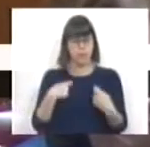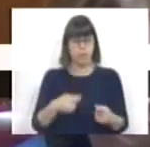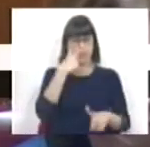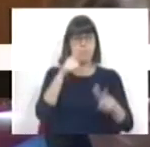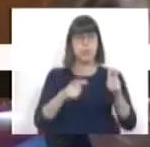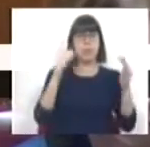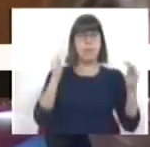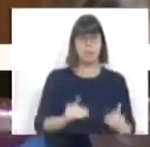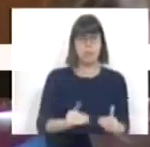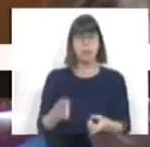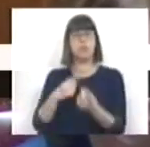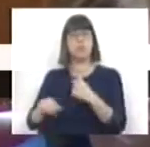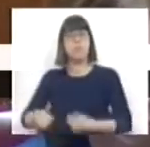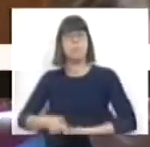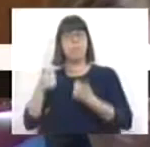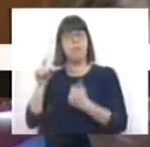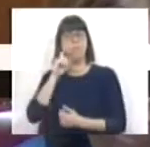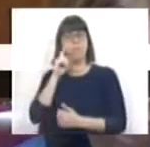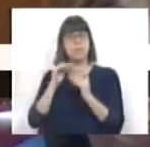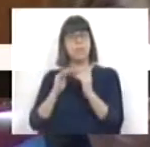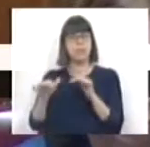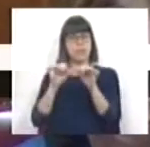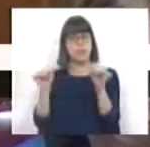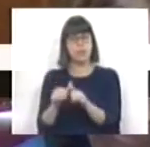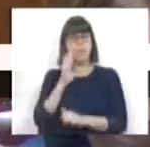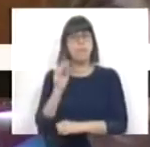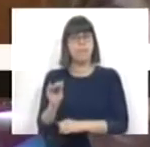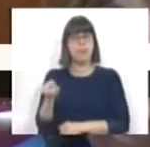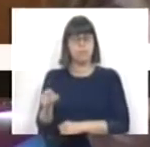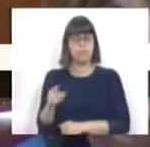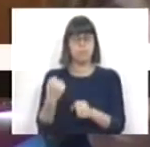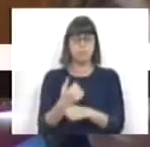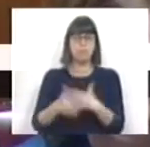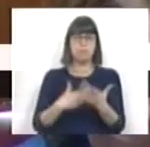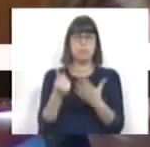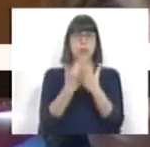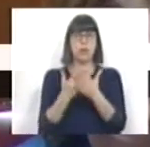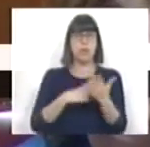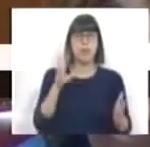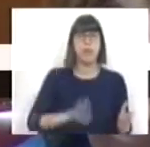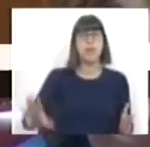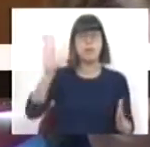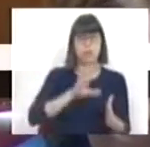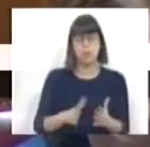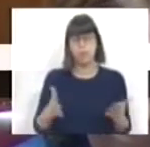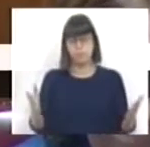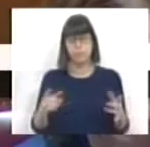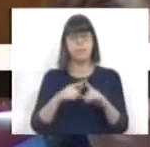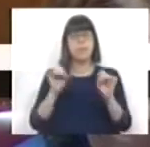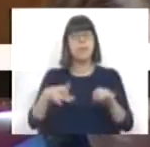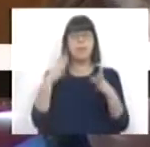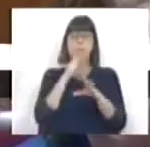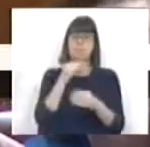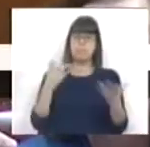os contribuintes e que melhor assegura a estabilidade do sistema financeiro e o funcionamento da economia nacional. Portanto, para início